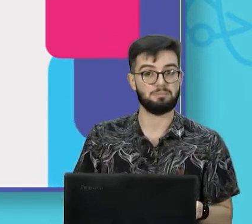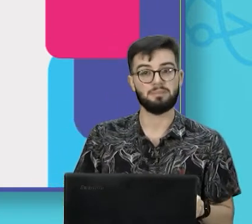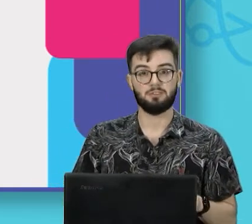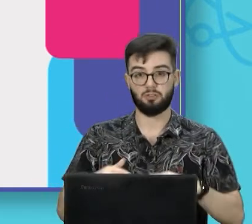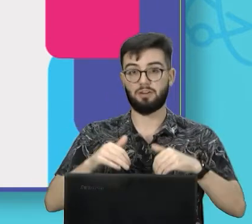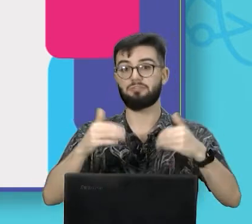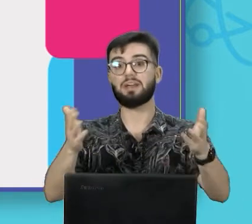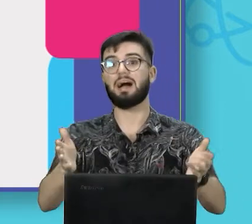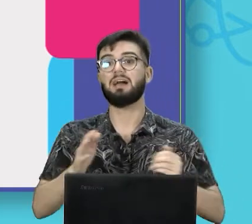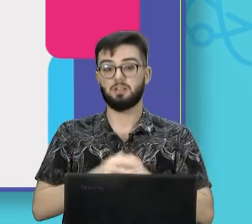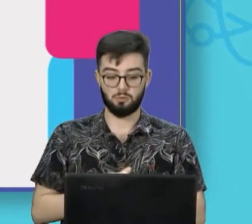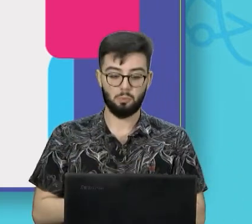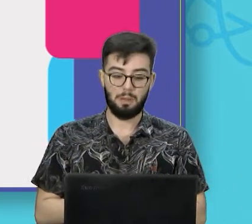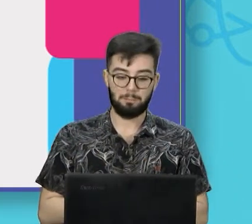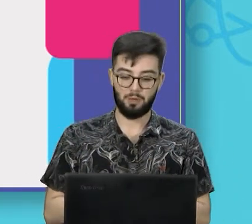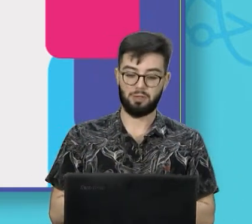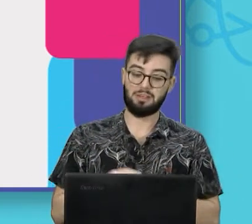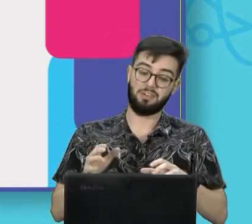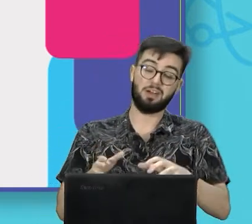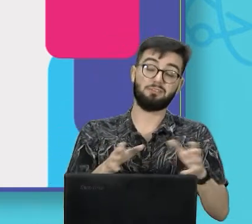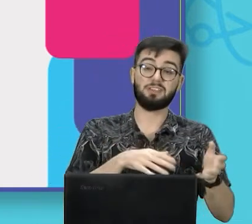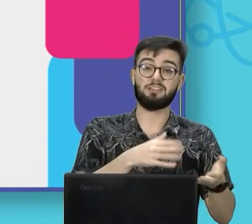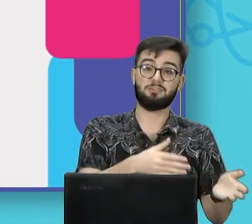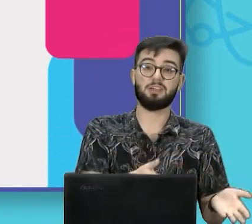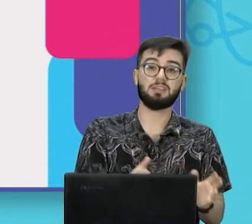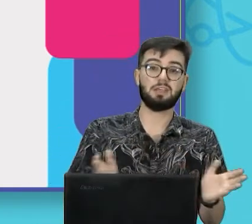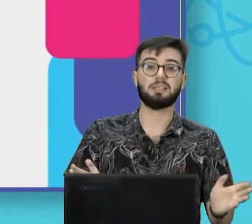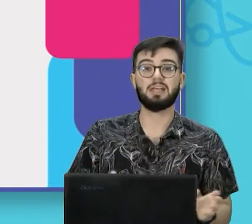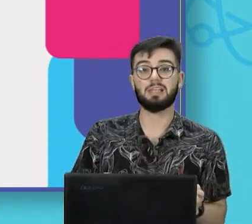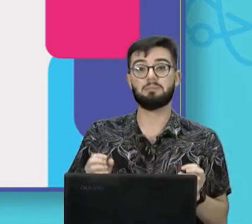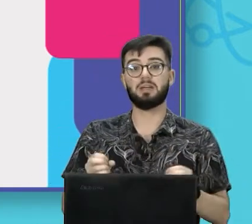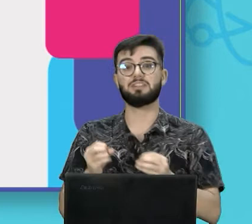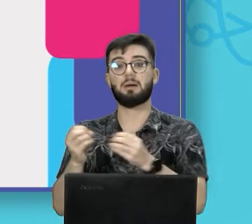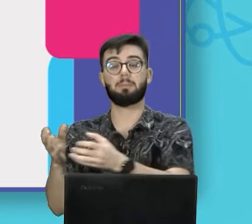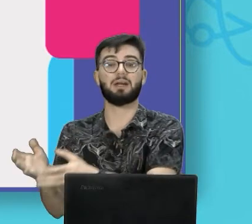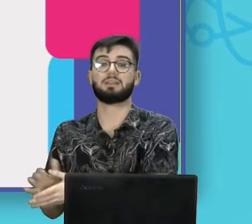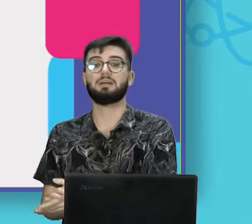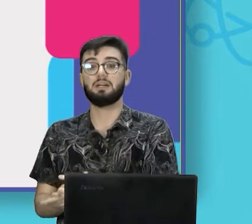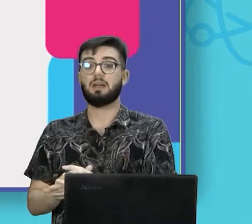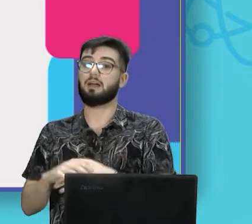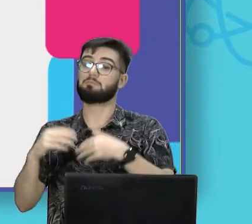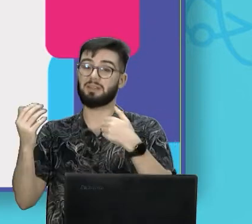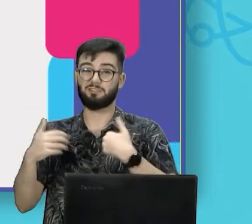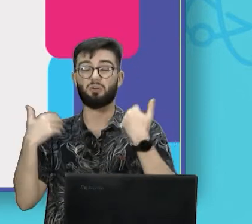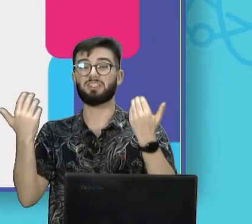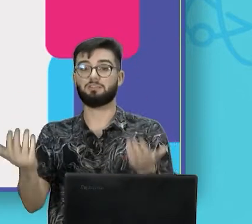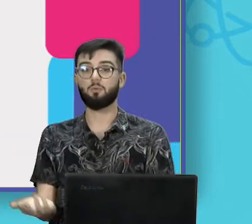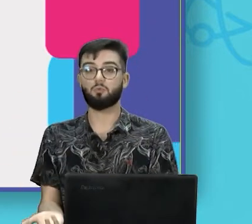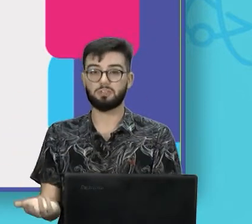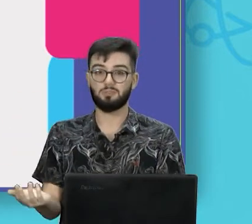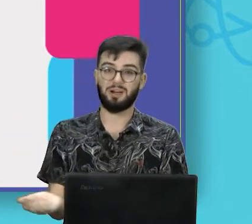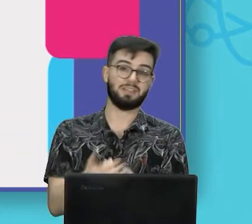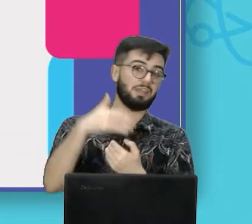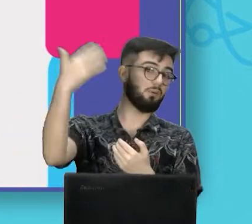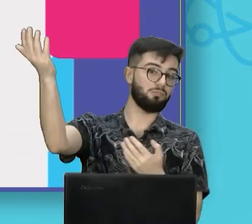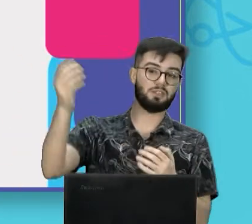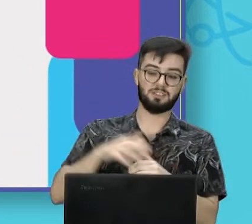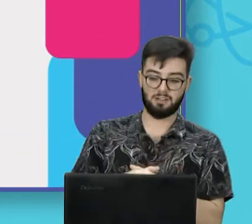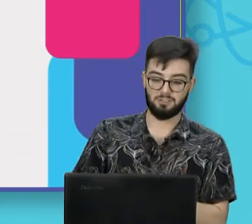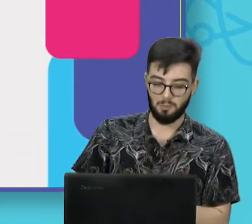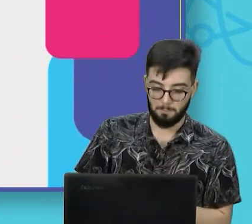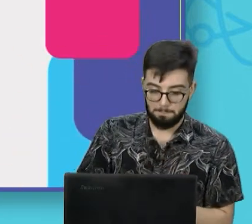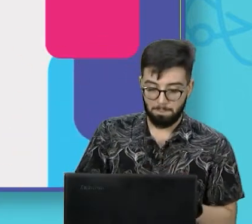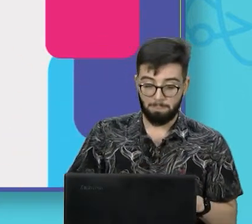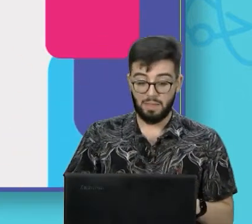vai acontecer na prática só vai ficar no papel né ela vai ser feita né ali na lei Mas na prática as penas coisas vão continuar